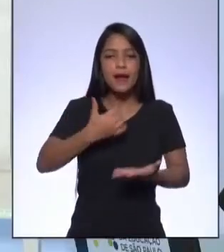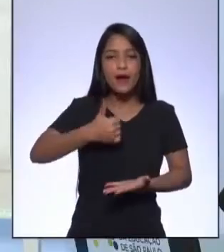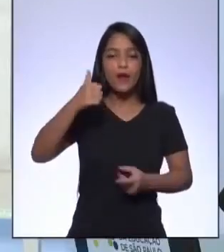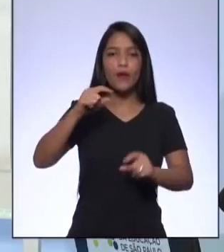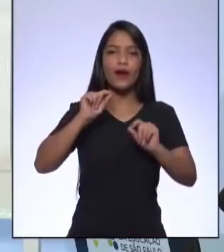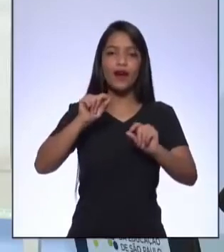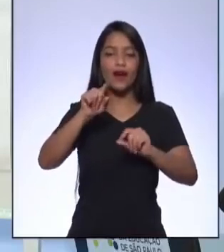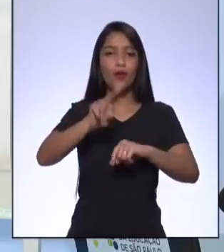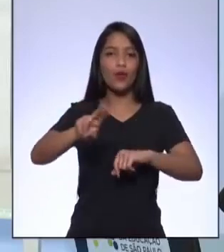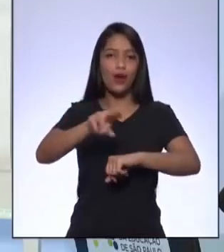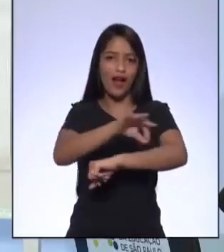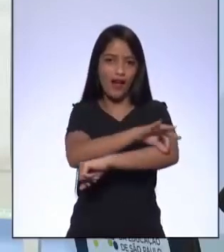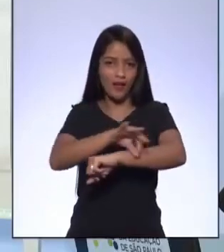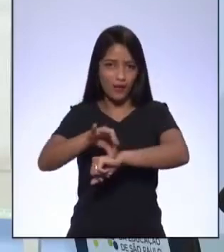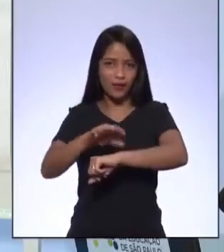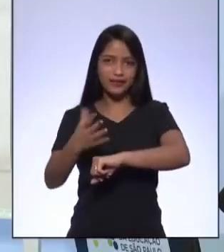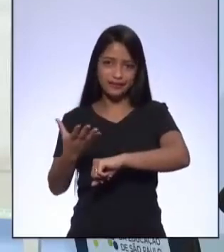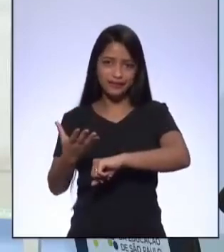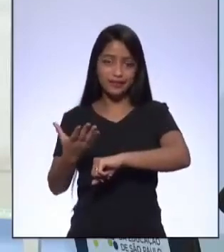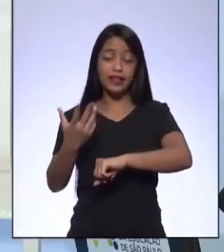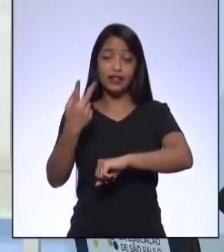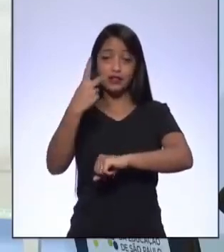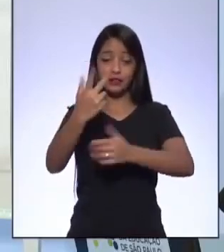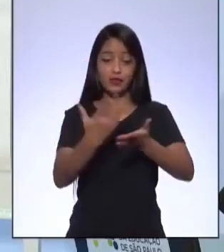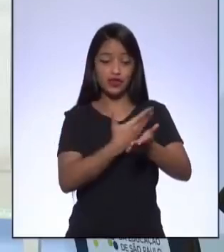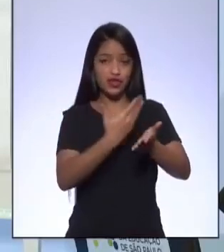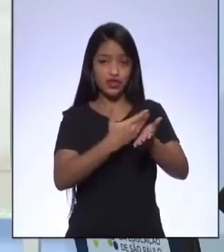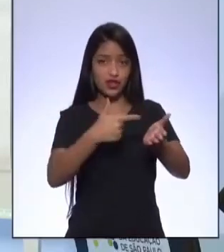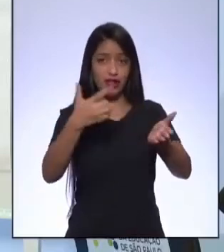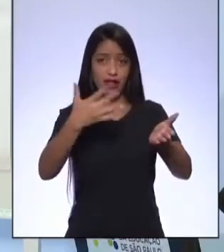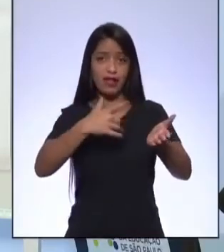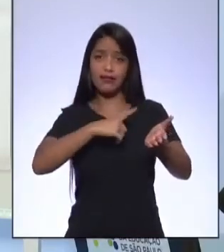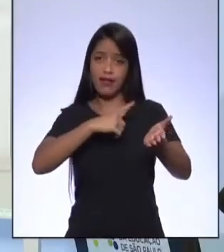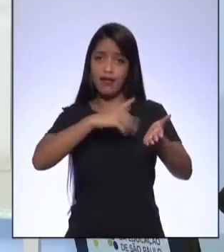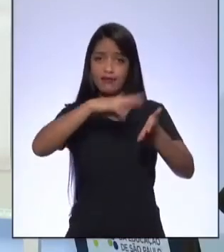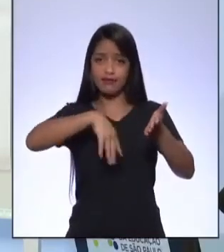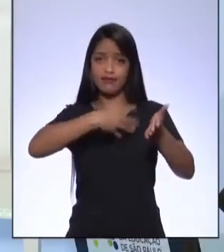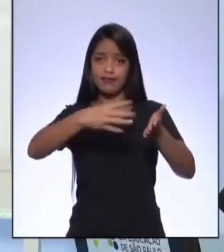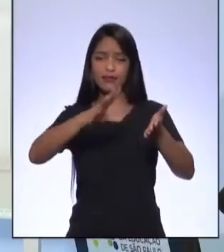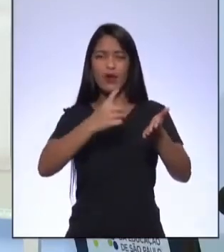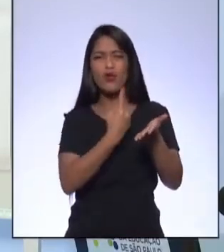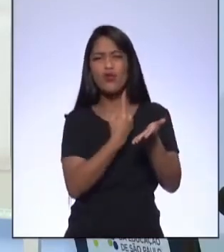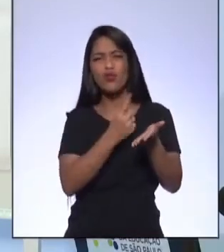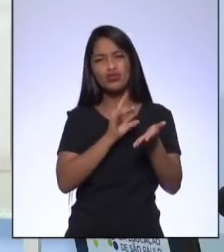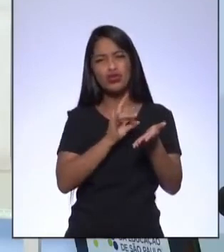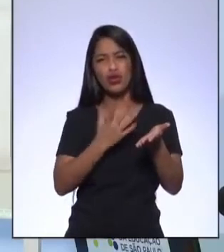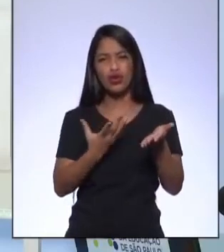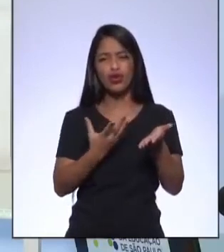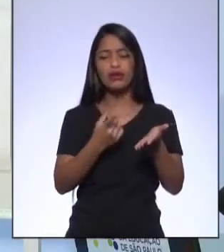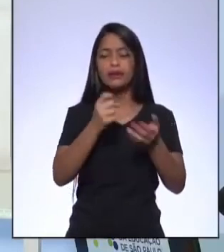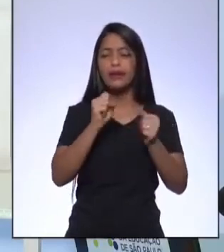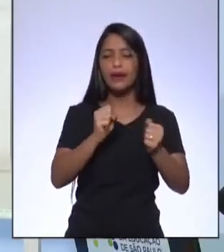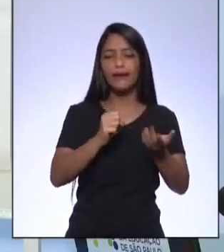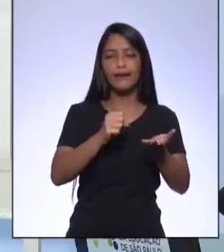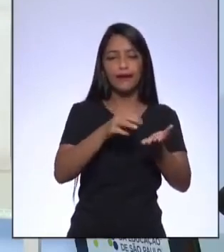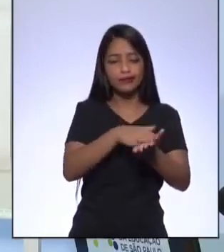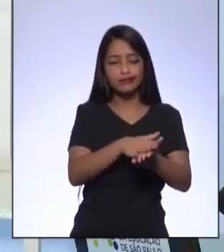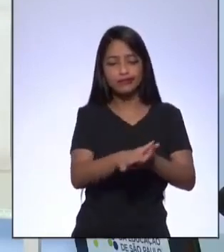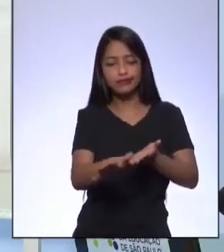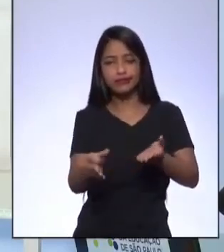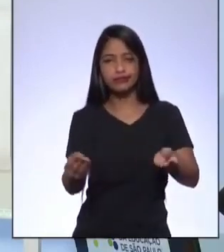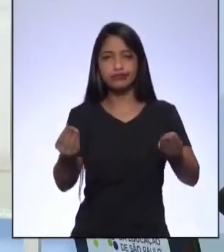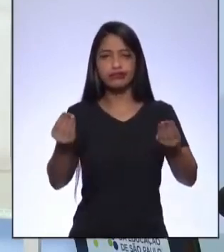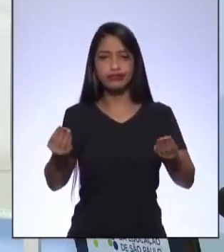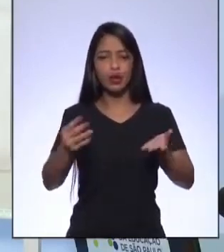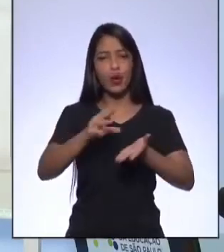na apostila de vocês tem uma malha quadriculada, mas tem só uma também. Então, o ideal, se você pudesse tirar uma cópia, sei lá, enfim, né,